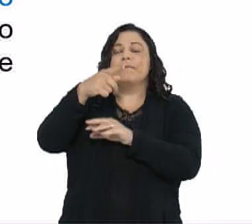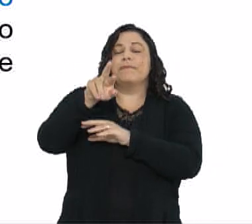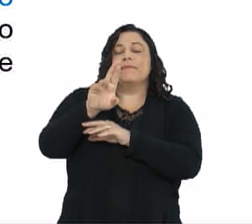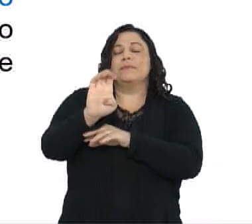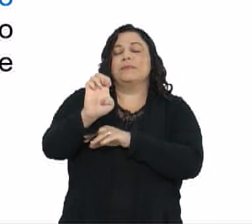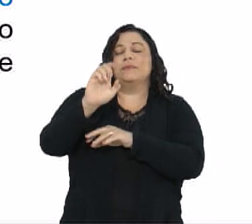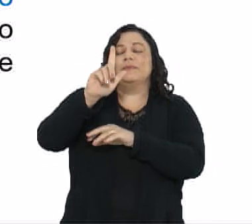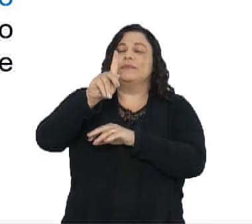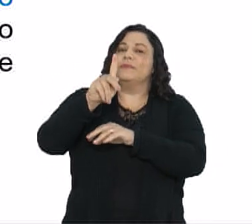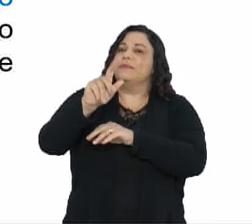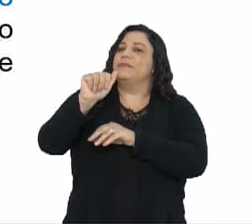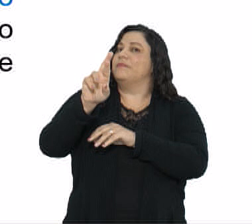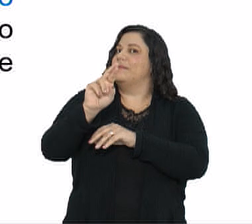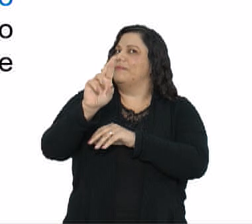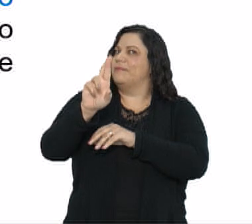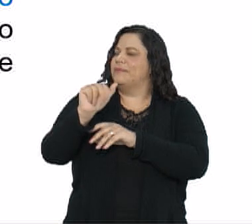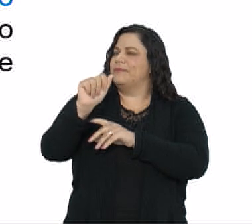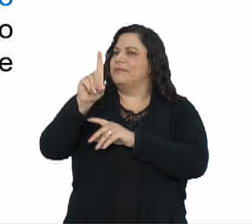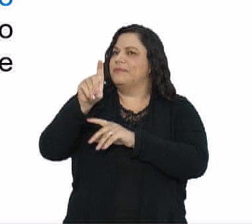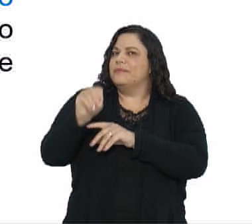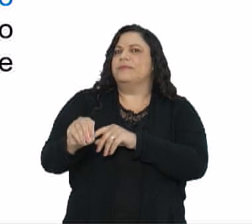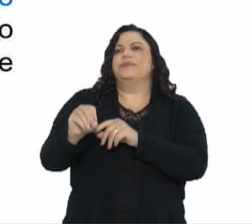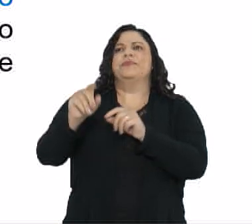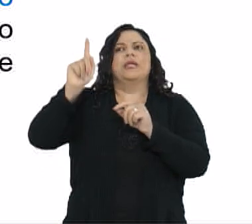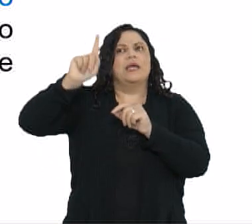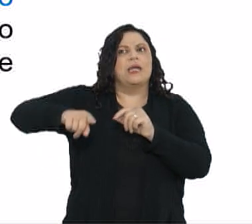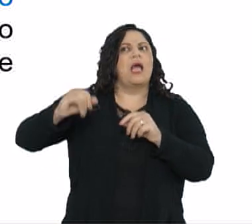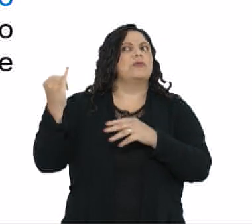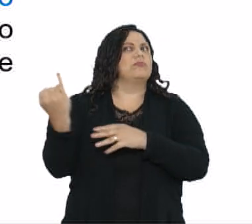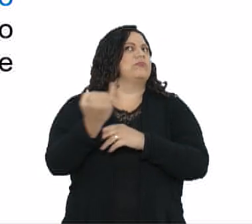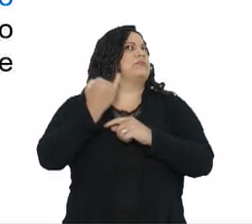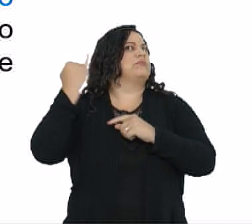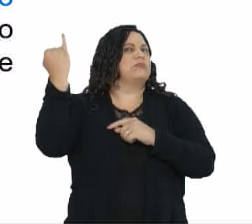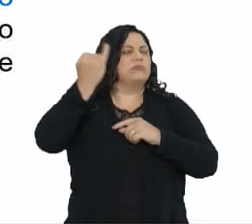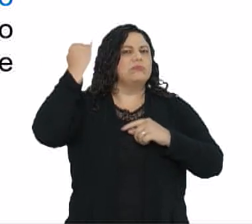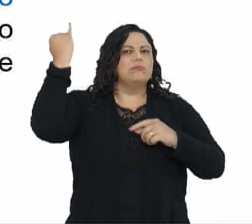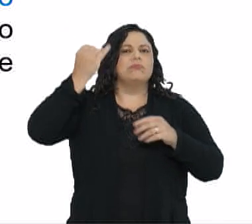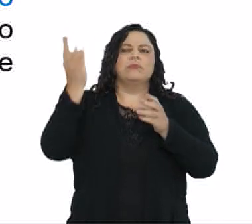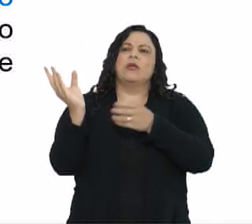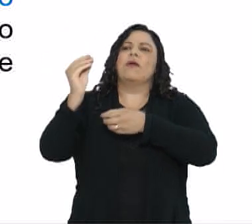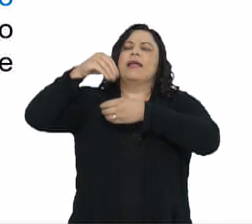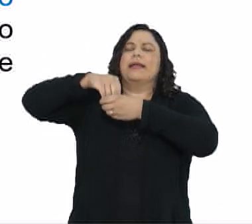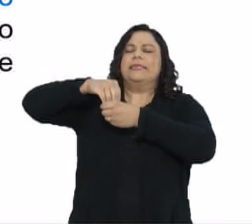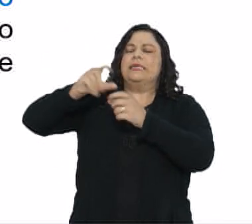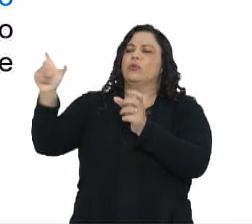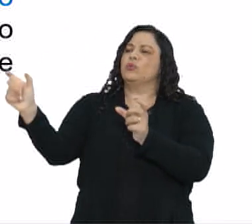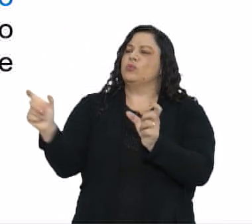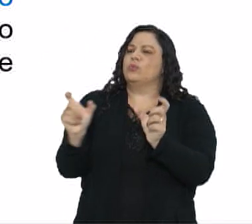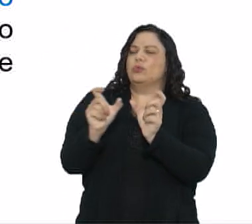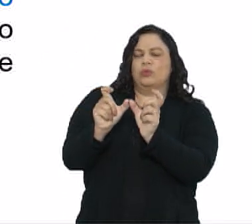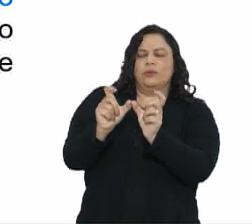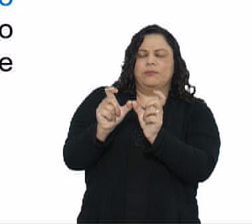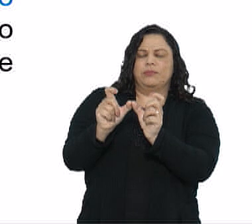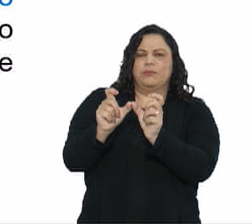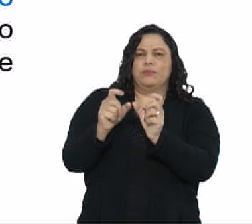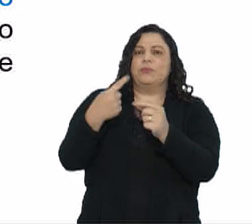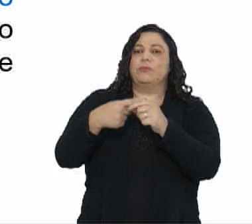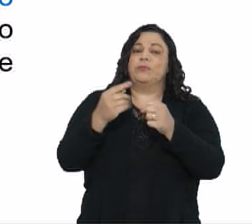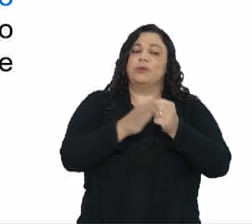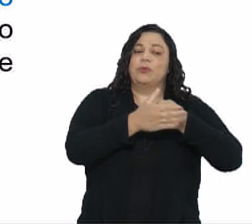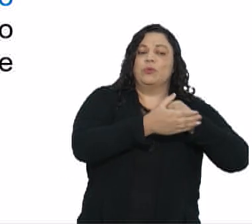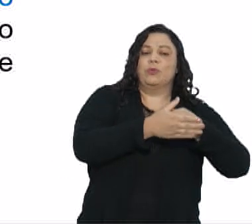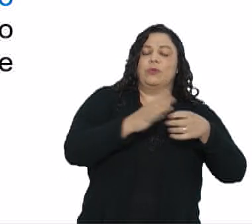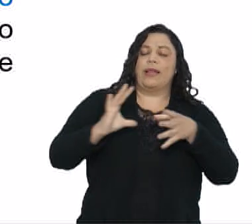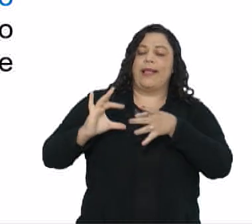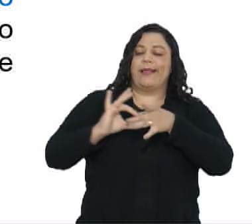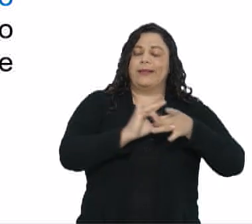isso dizemos que ele é o núcleo do predicado. E por se tratar de um atributo do sujeito, esse núcleo do predicado é chamado